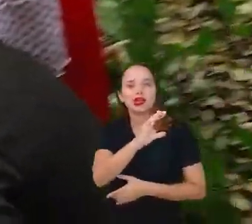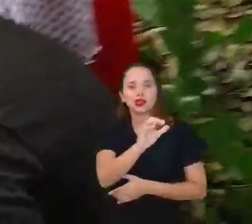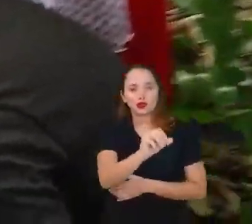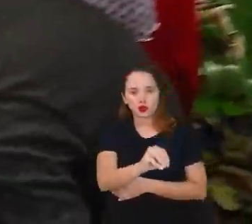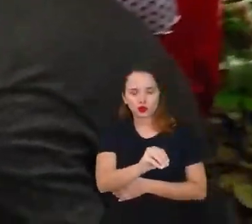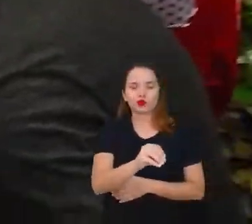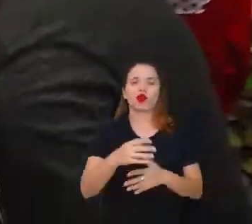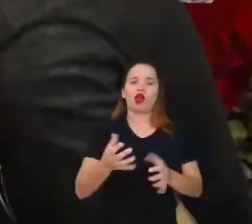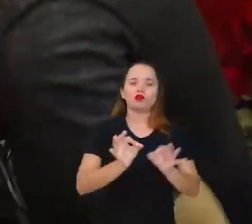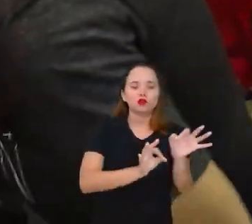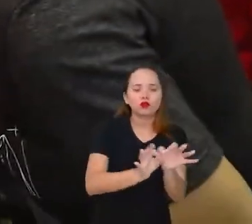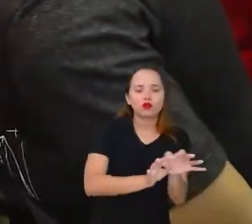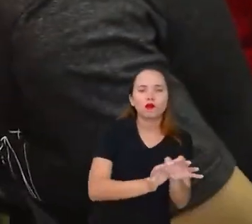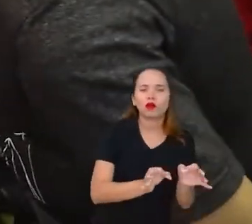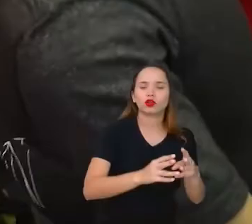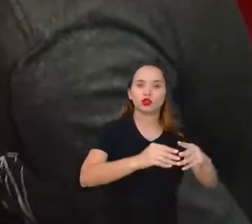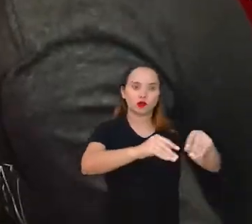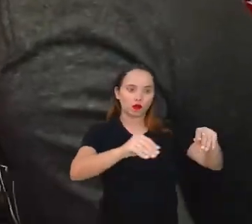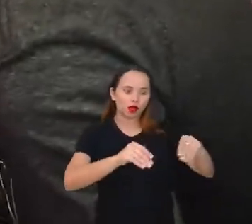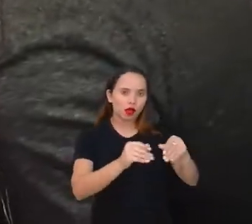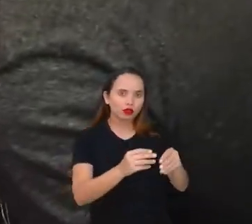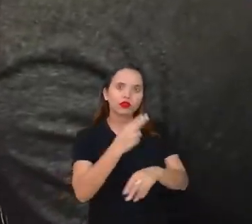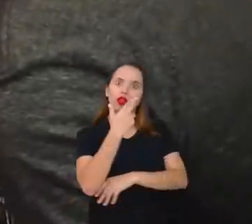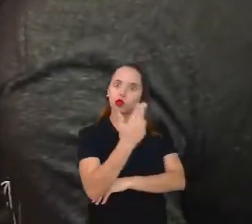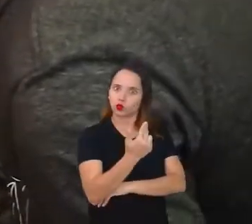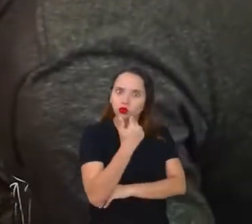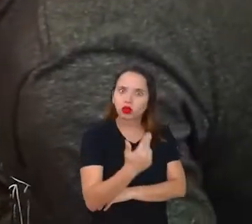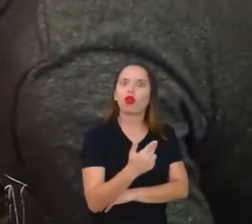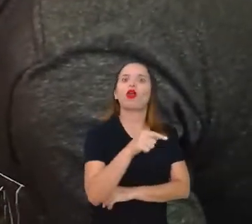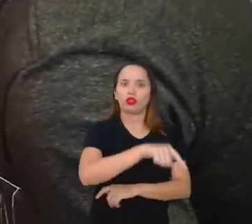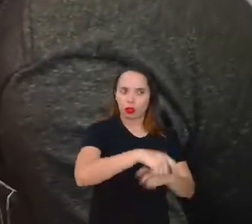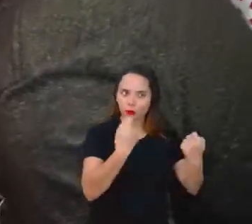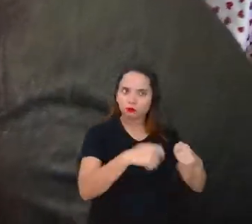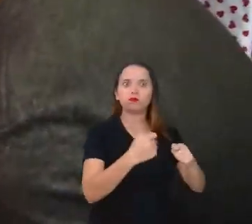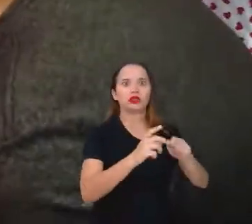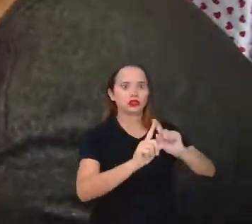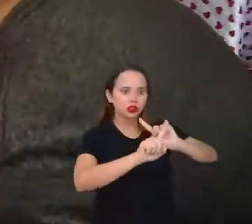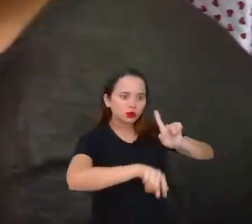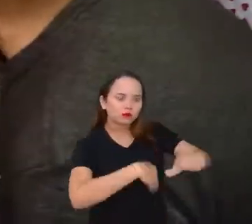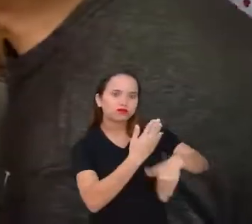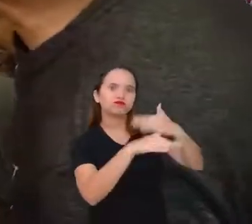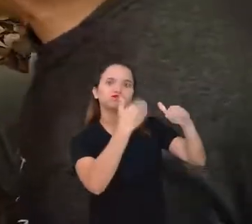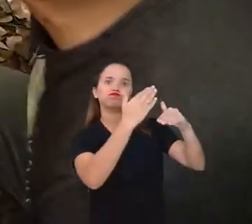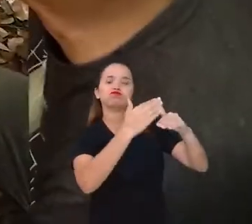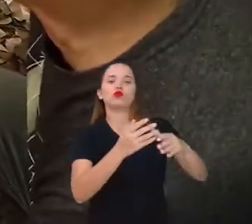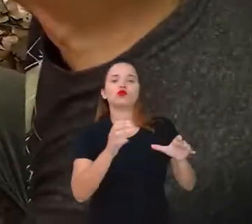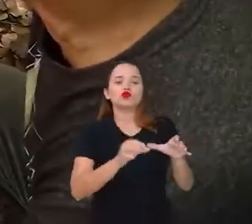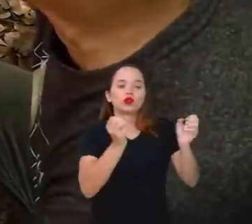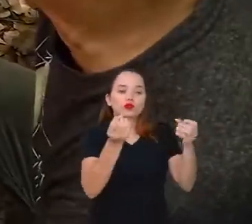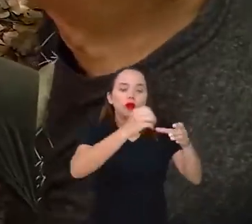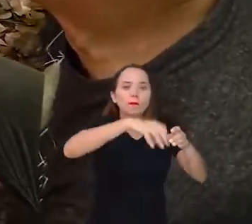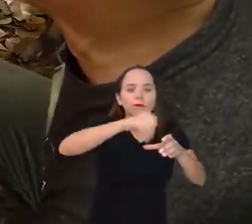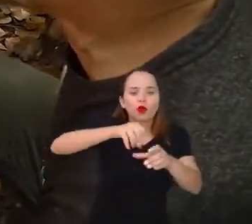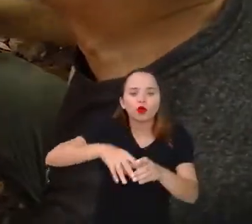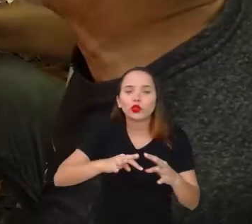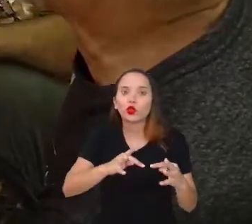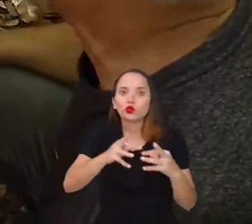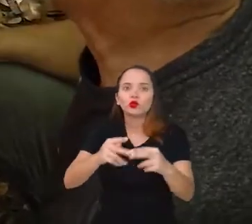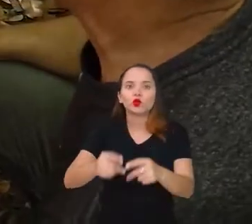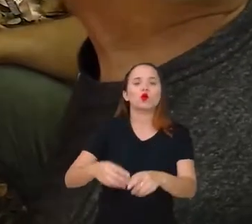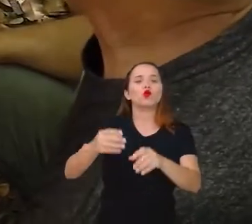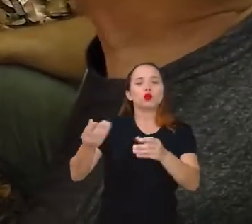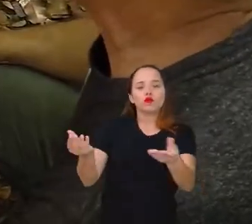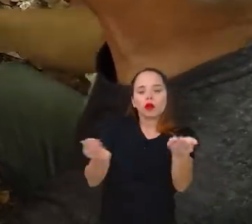pouco de substrato bem nutrido, que ela precisa para desenvolver, tá? Vamos colocar ela no lugar e preencher todo o espaço com o